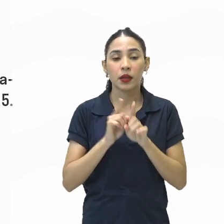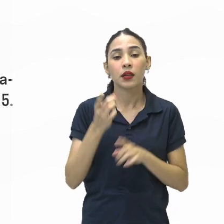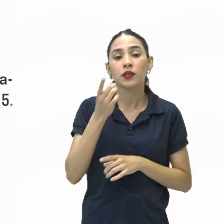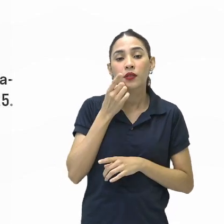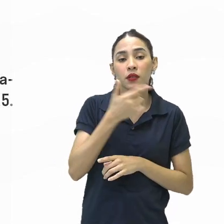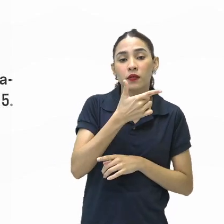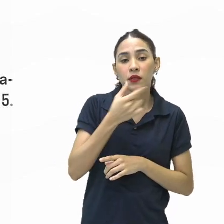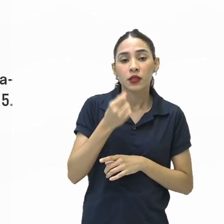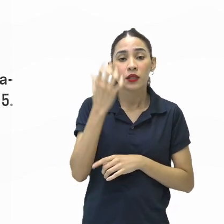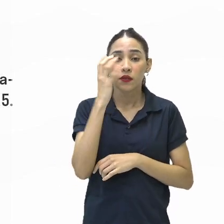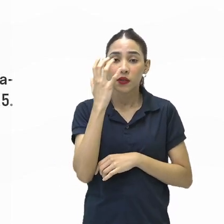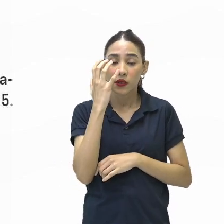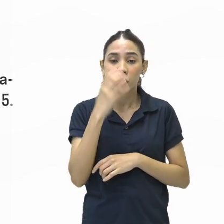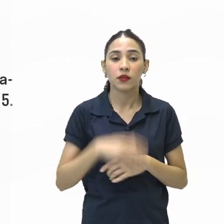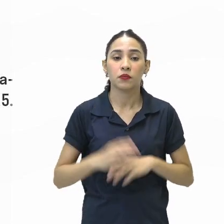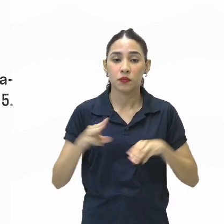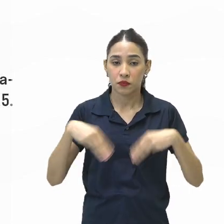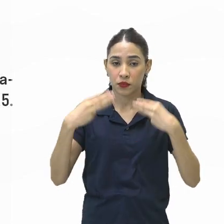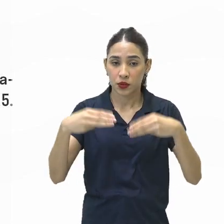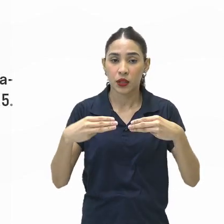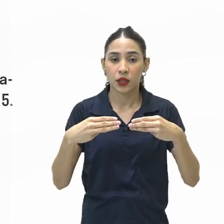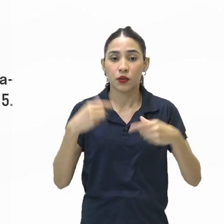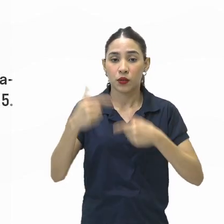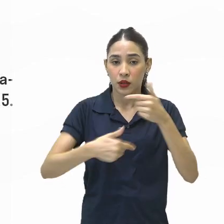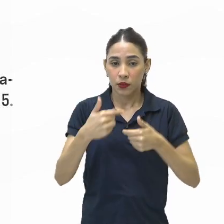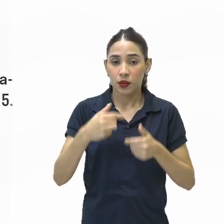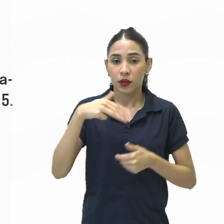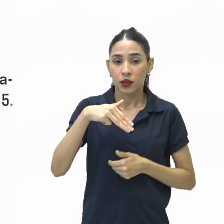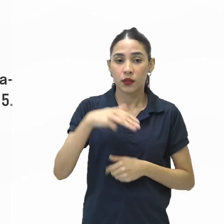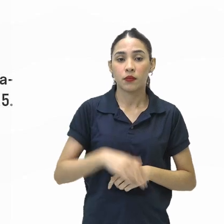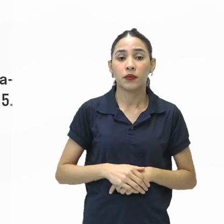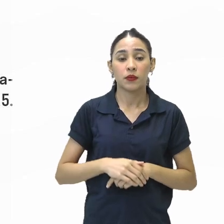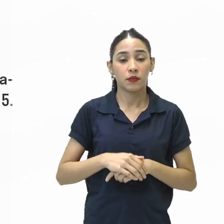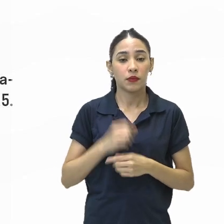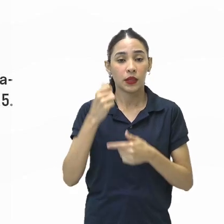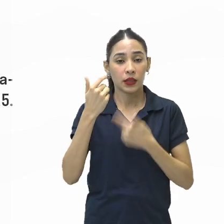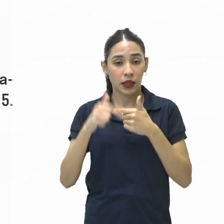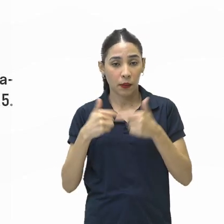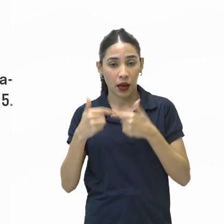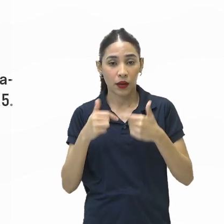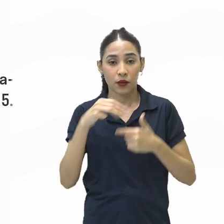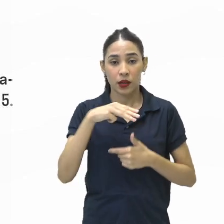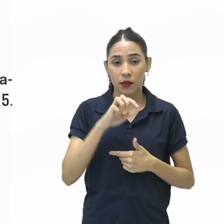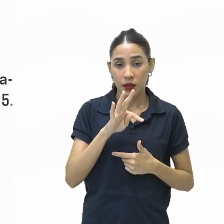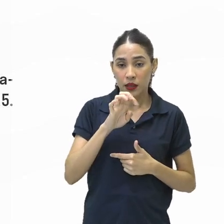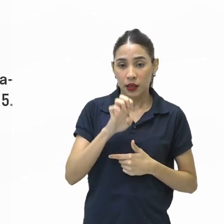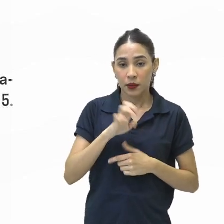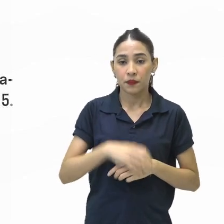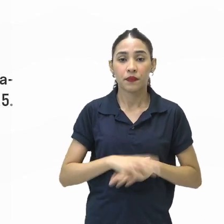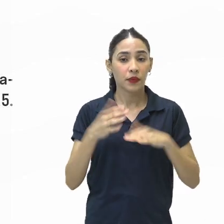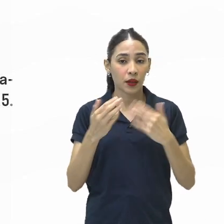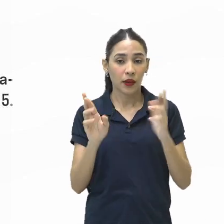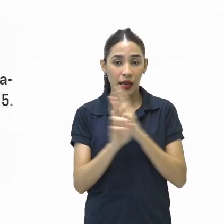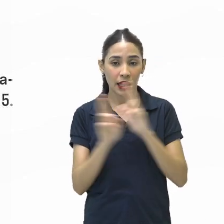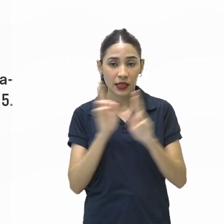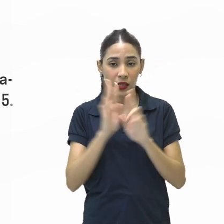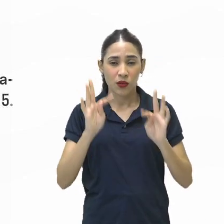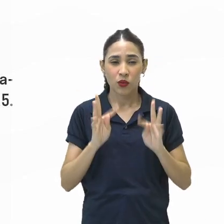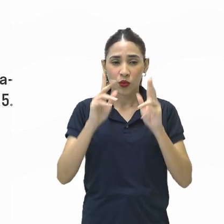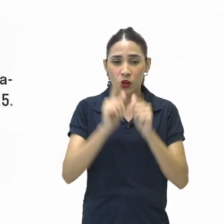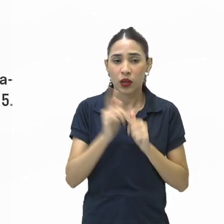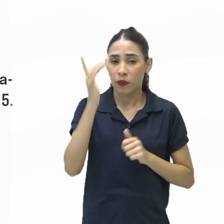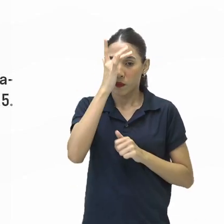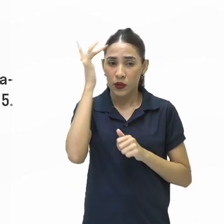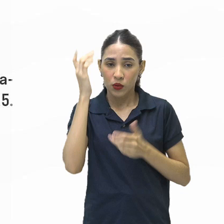dia 26 de fevereiro pelo Ministério do Trabalho e Emprego, o MTE. Então, em relação ao estoque total de